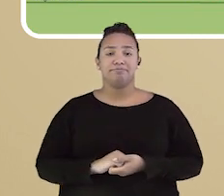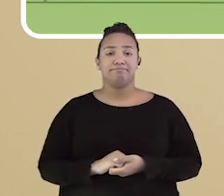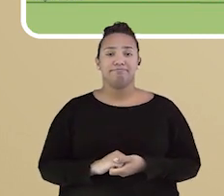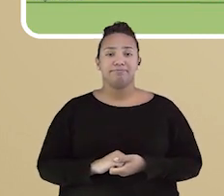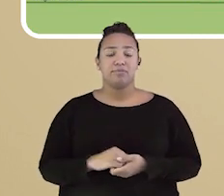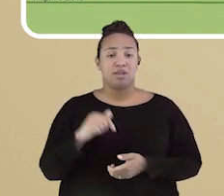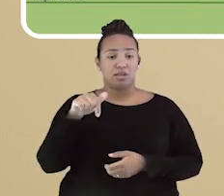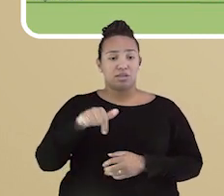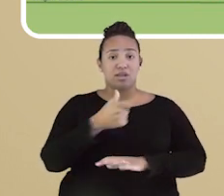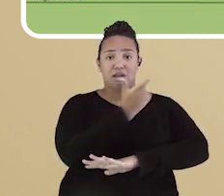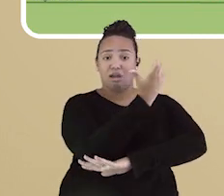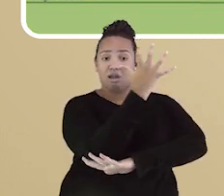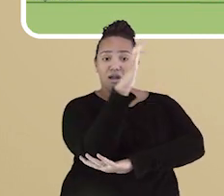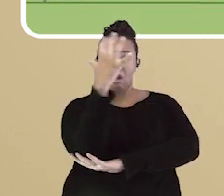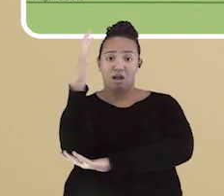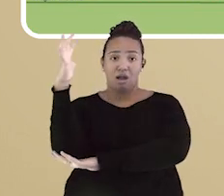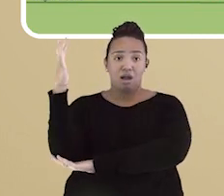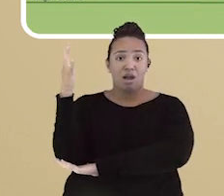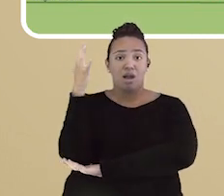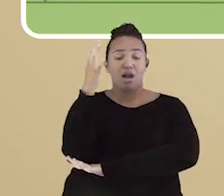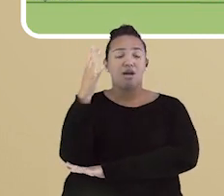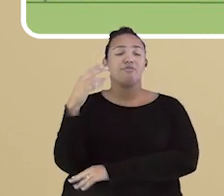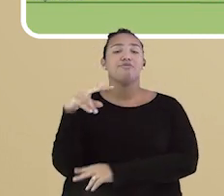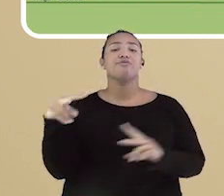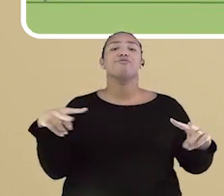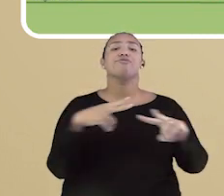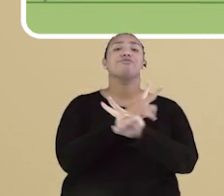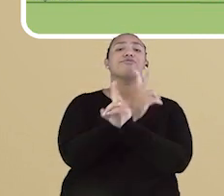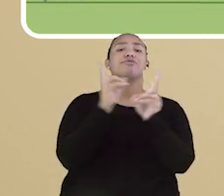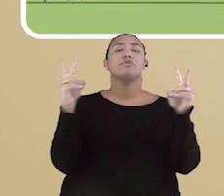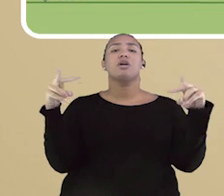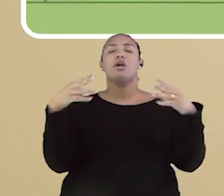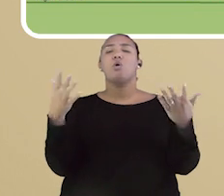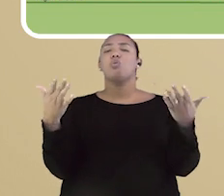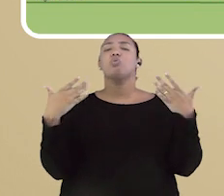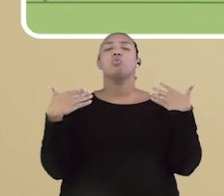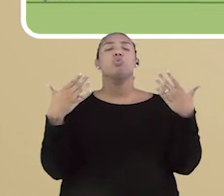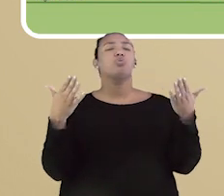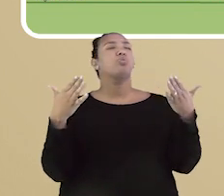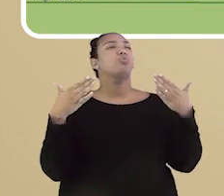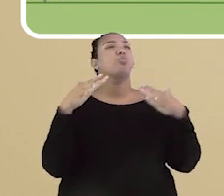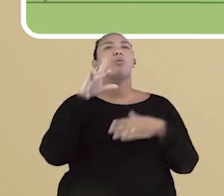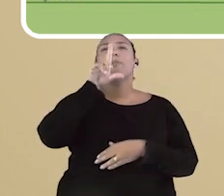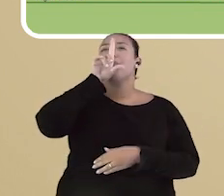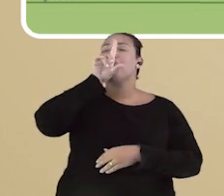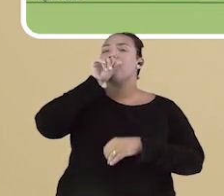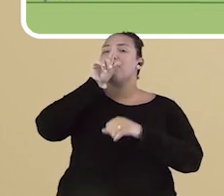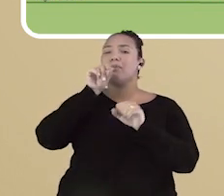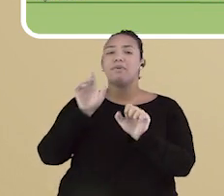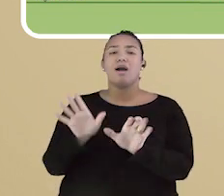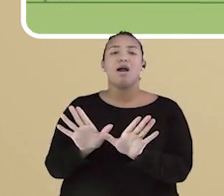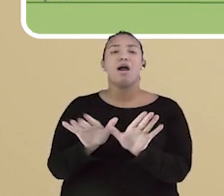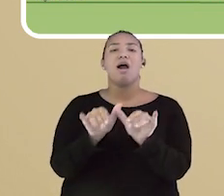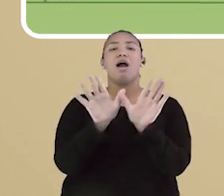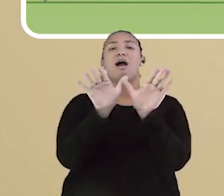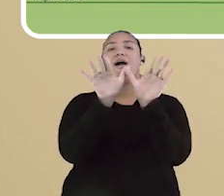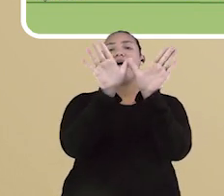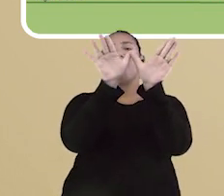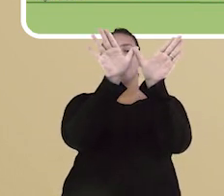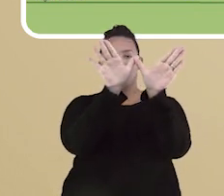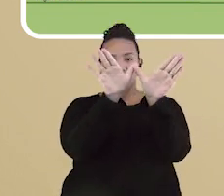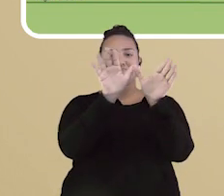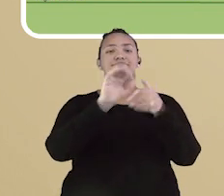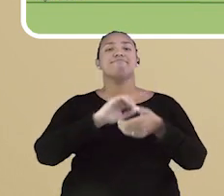árvore e aproveitava o vento fresco, ouvindo o som dos passarinhos. A sua vida era tranquila